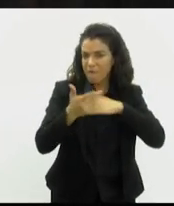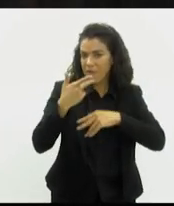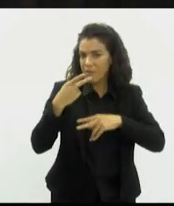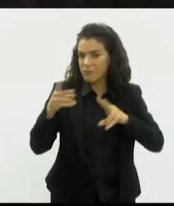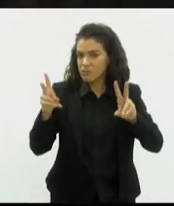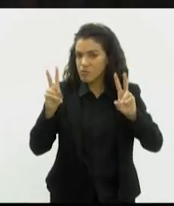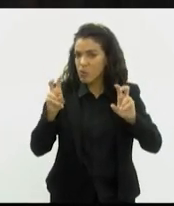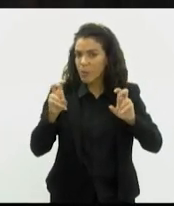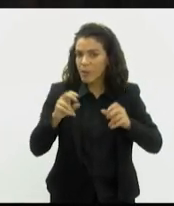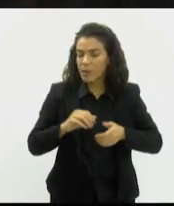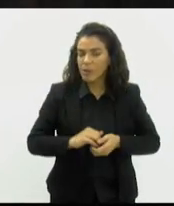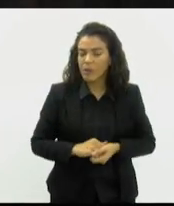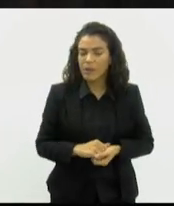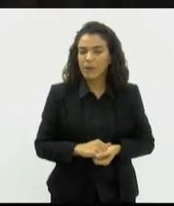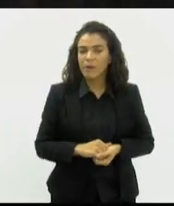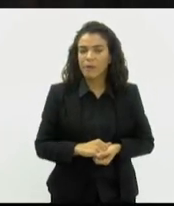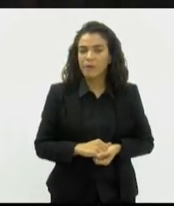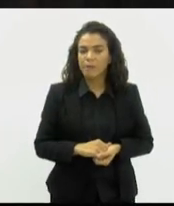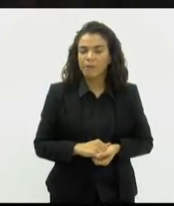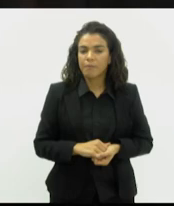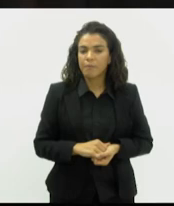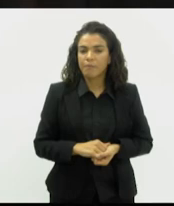esse episódio?